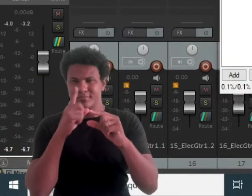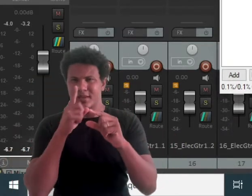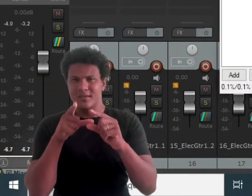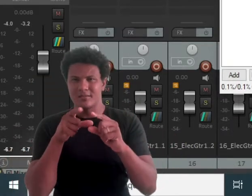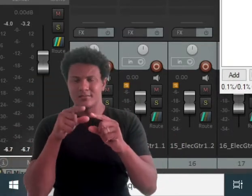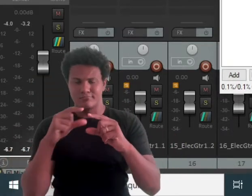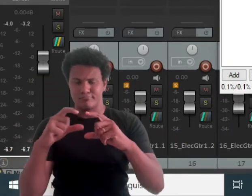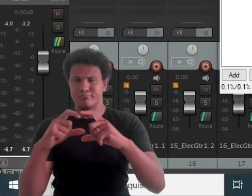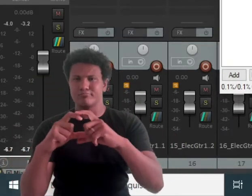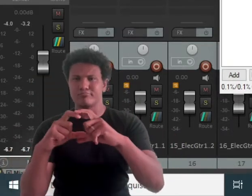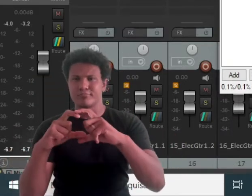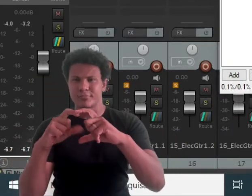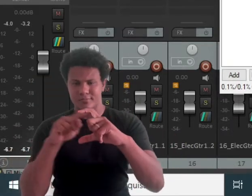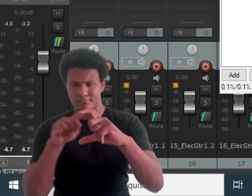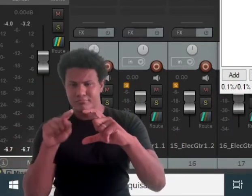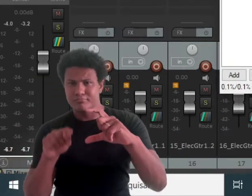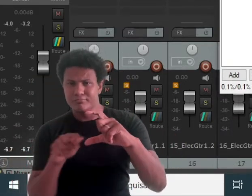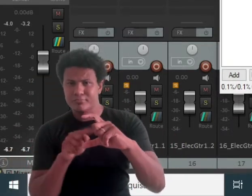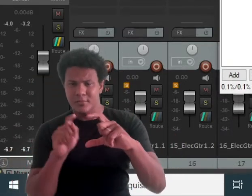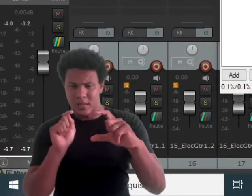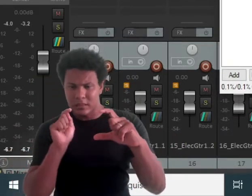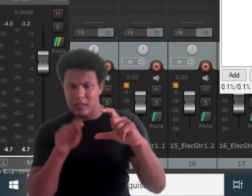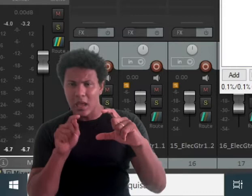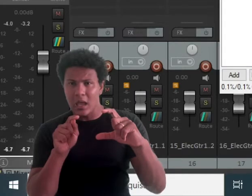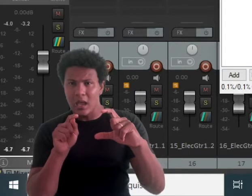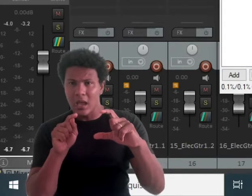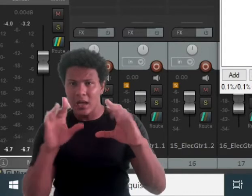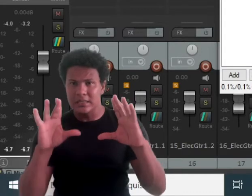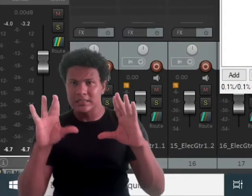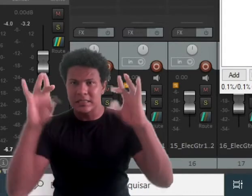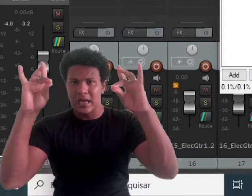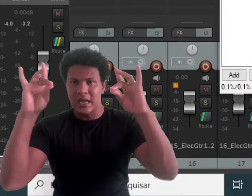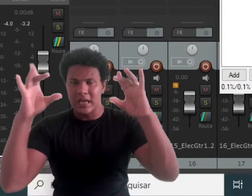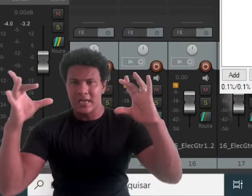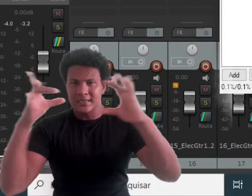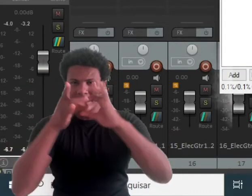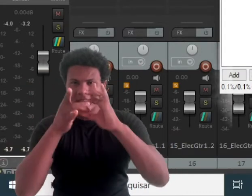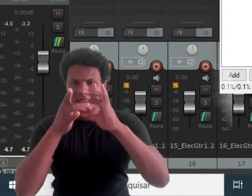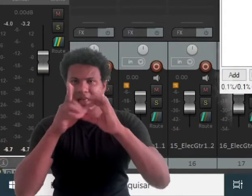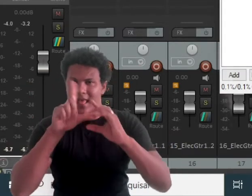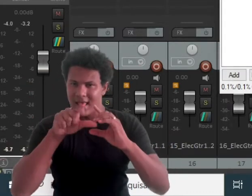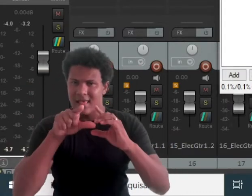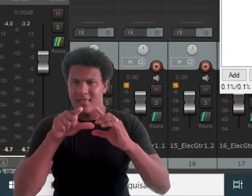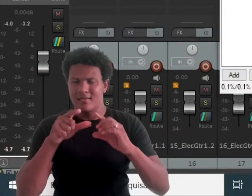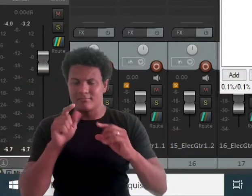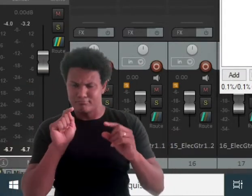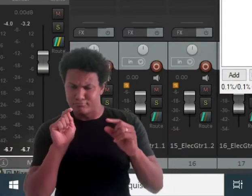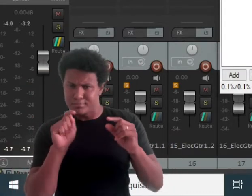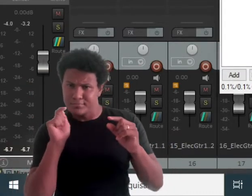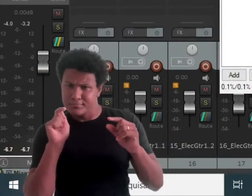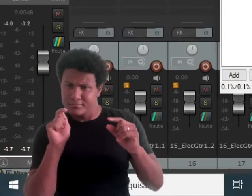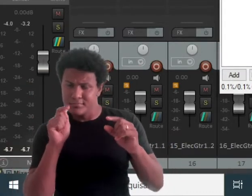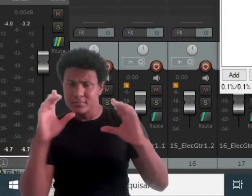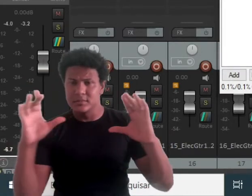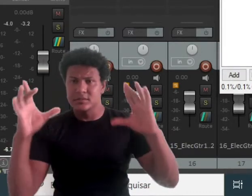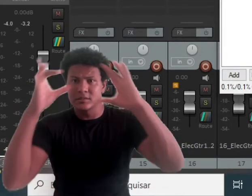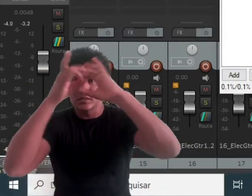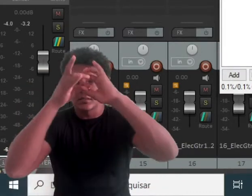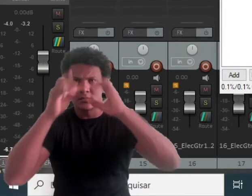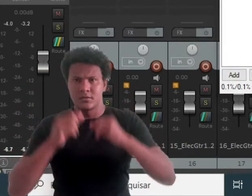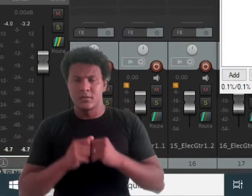eu trabalhar os dois junto, ó. Tá vendo, ó? Os dois desce e sobe junto. Se eu for só aqui em um, ele é só um de cada